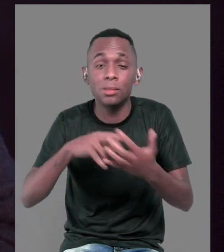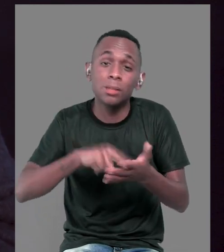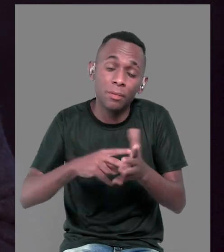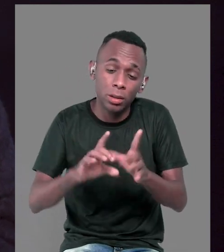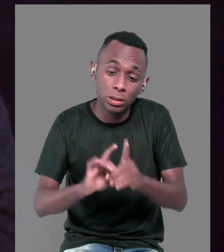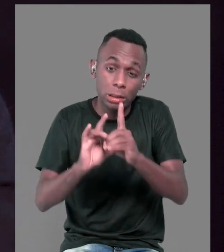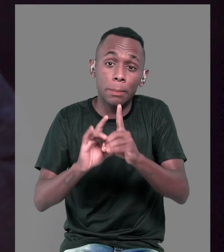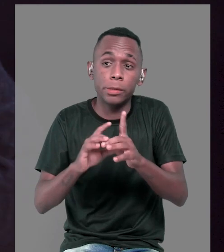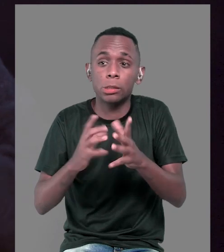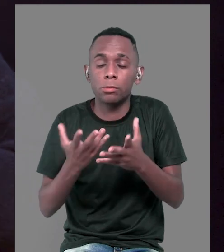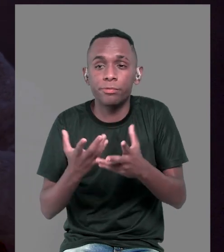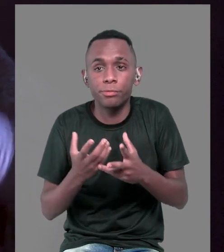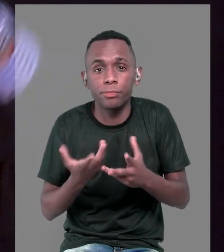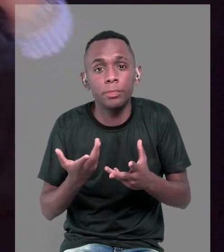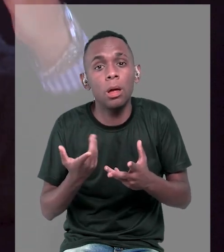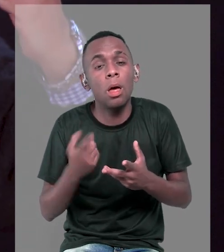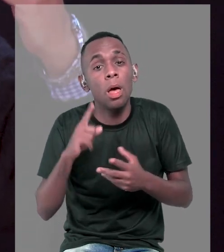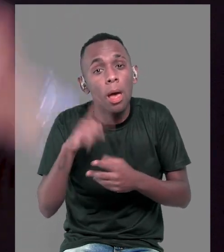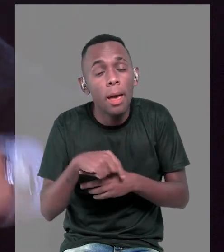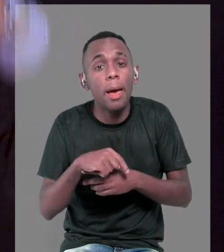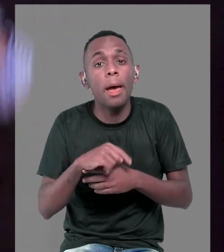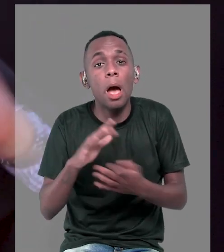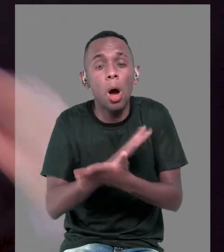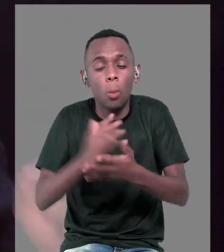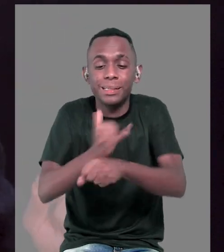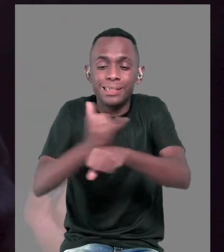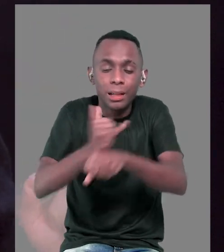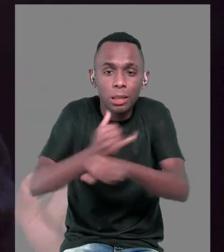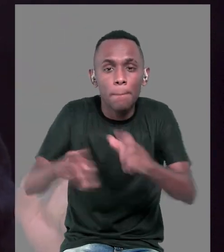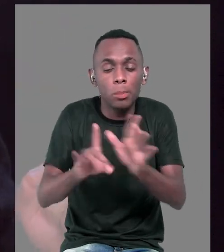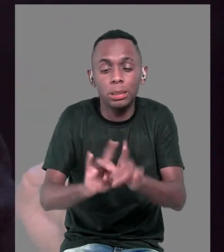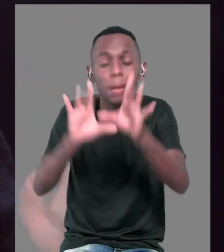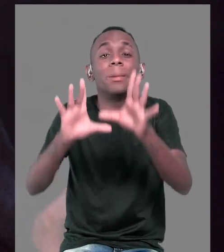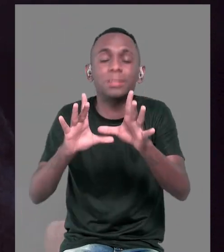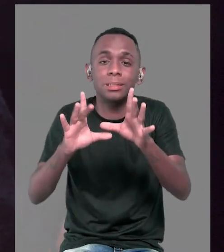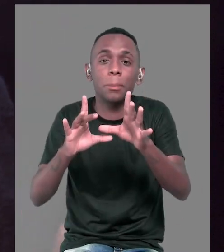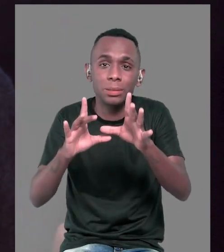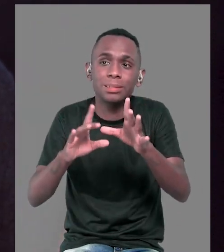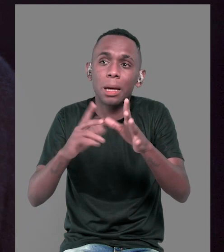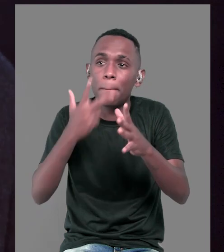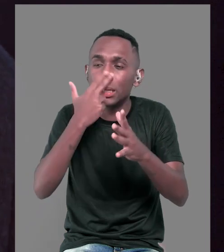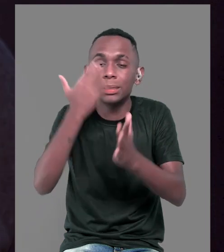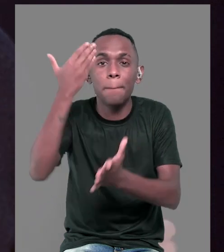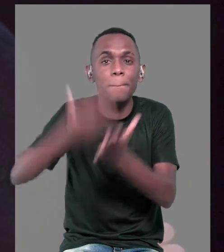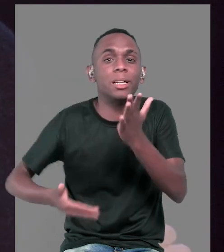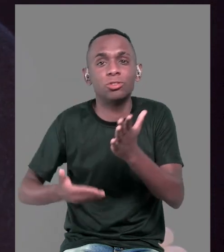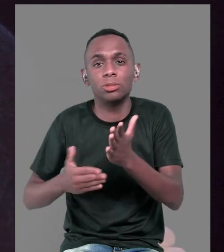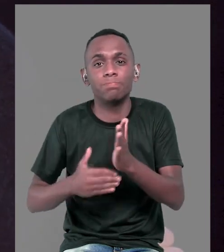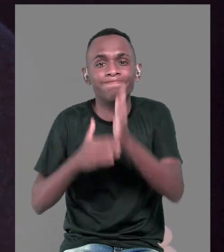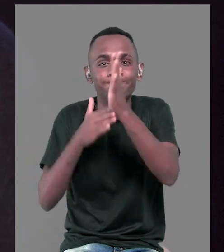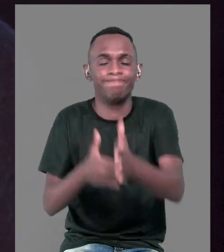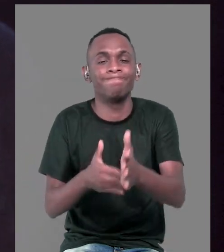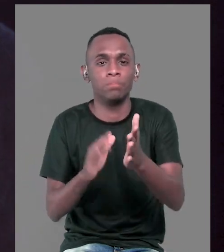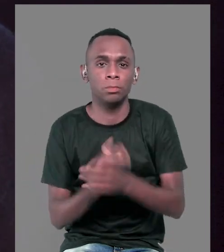É assim que as mediações da democracia se perdem E a ação direta e